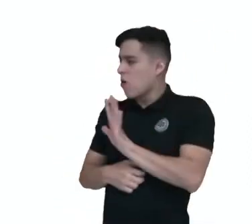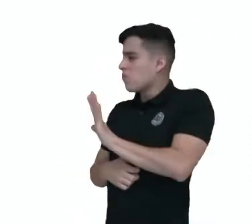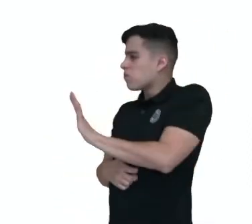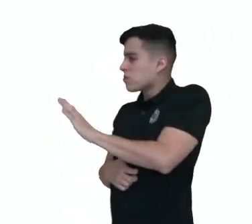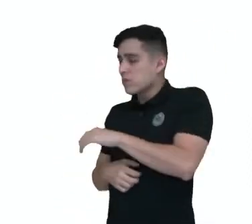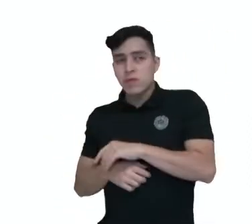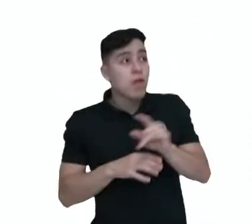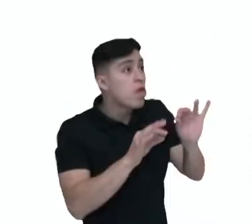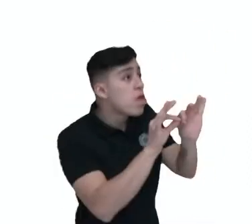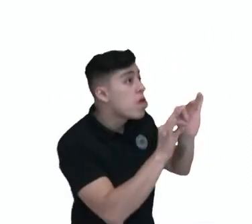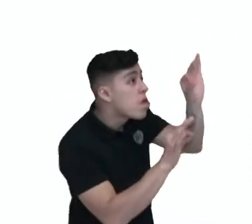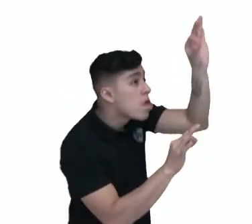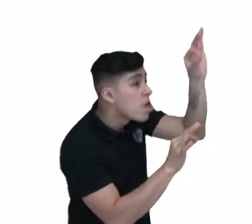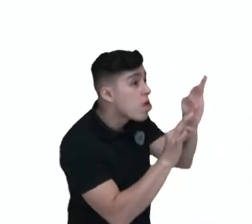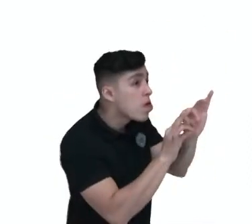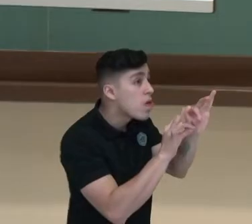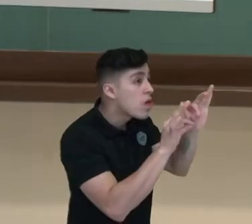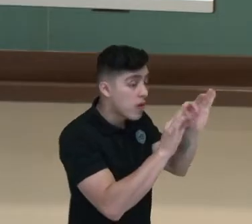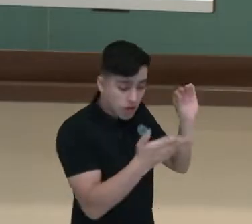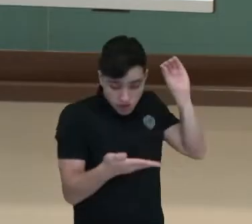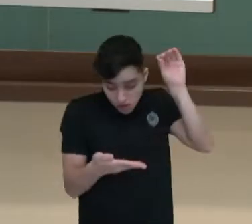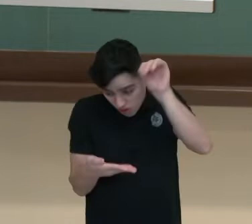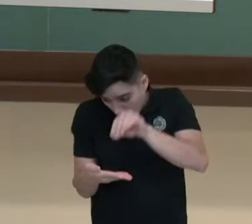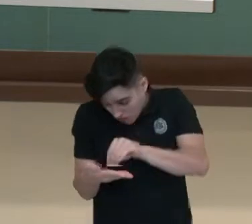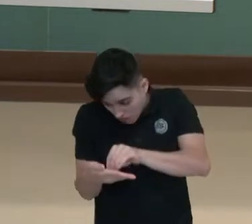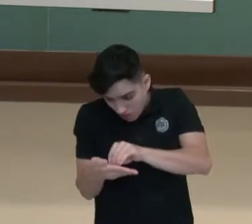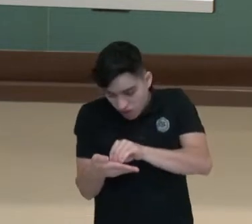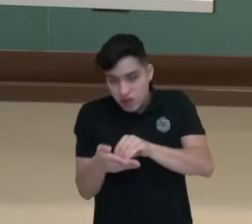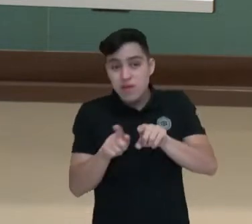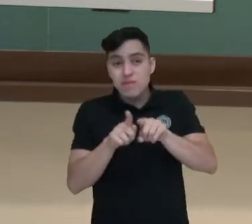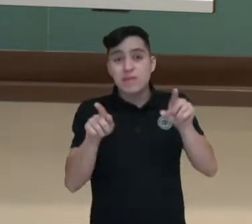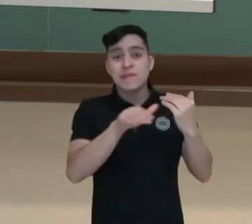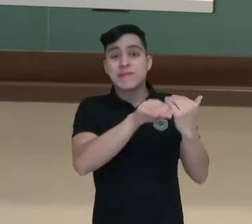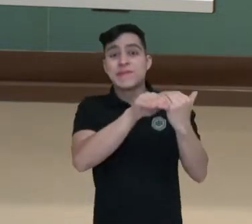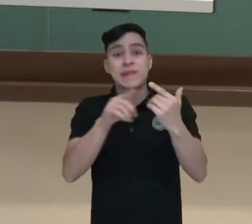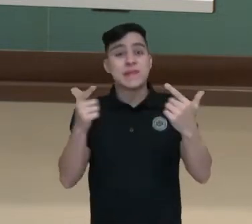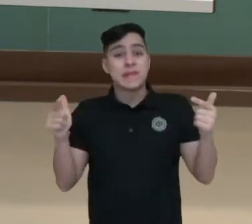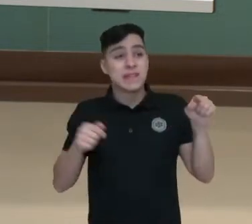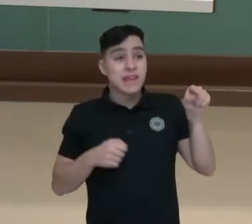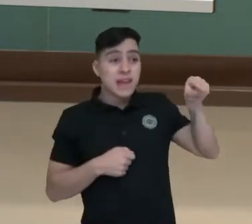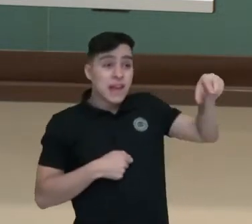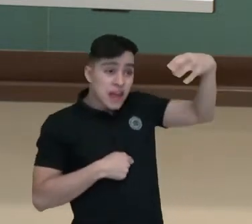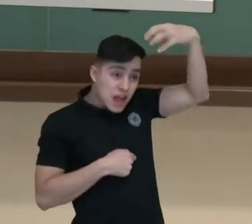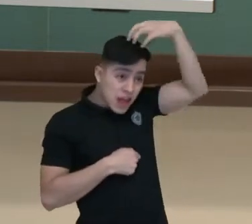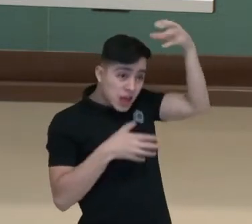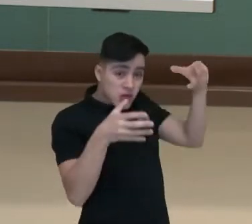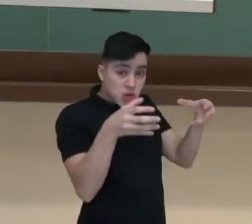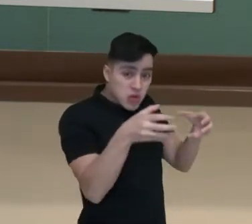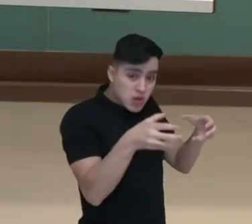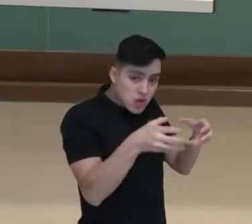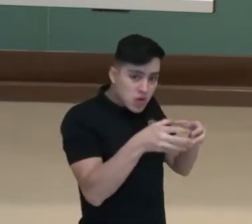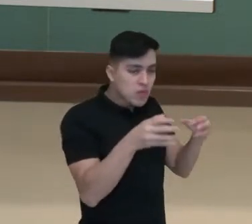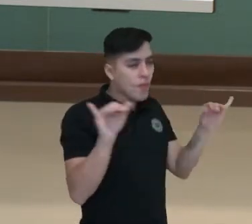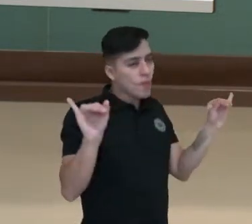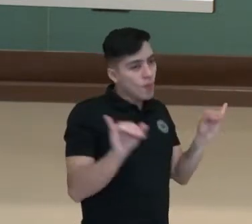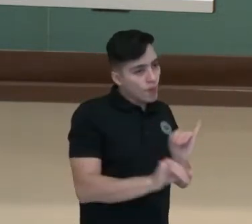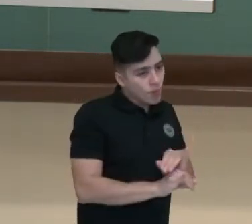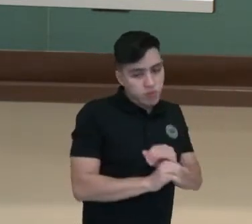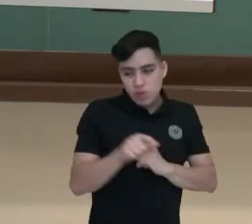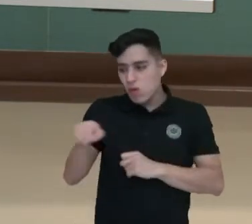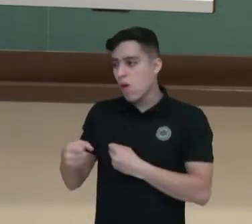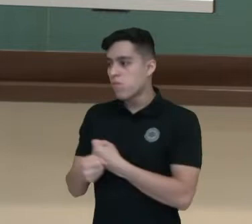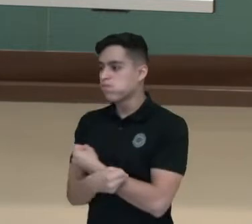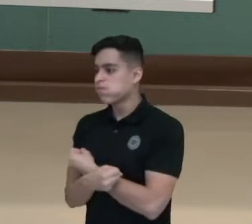padrão. Simples, né, pessoal? Um rei pode ser mais baixo, outro mais alto, um mais magro, outro mais gordo.